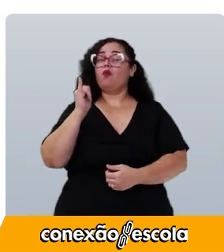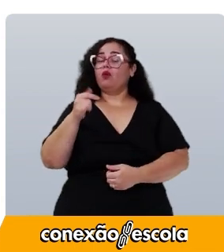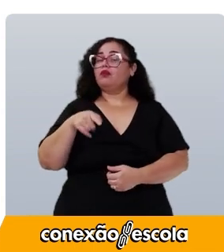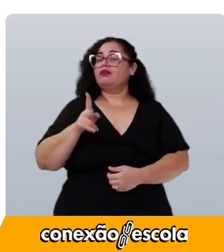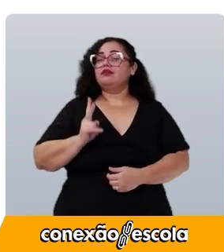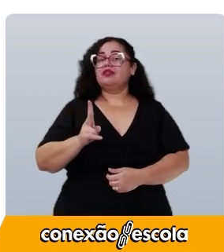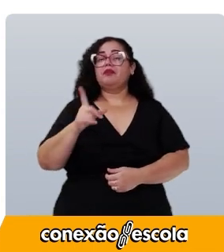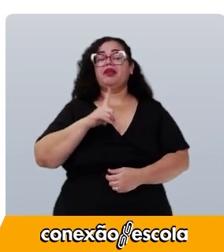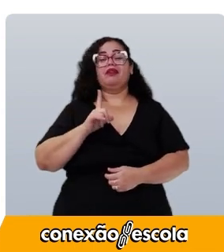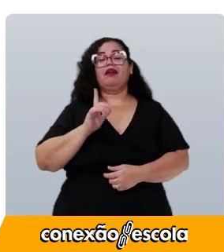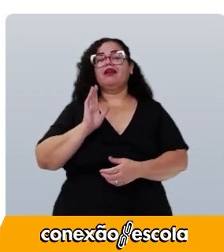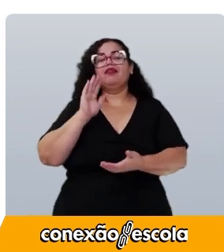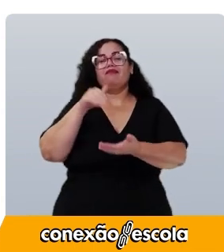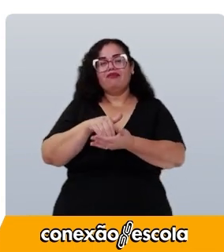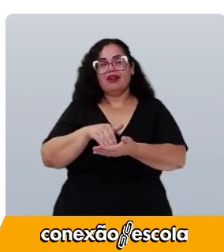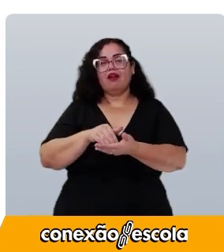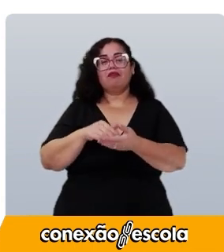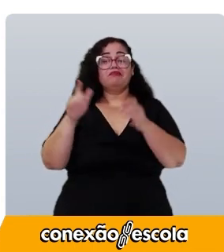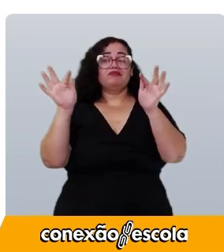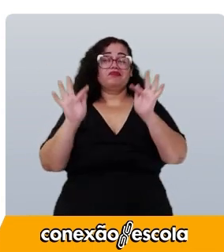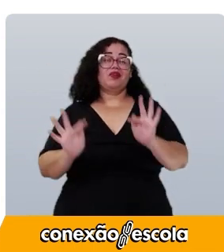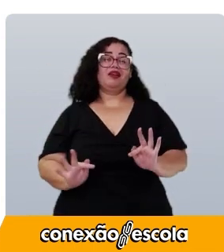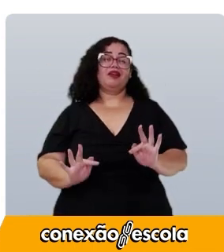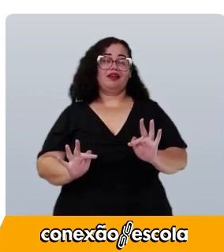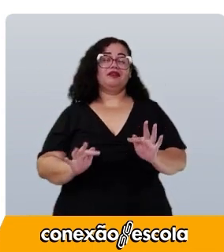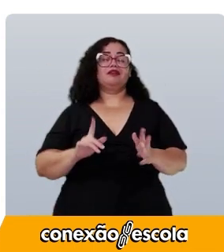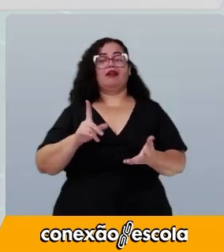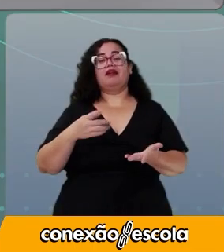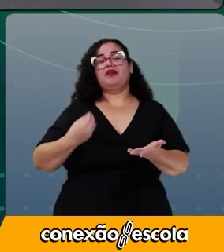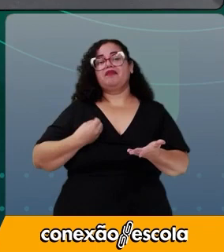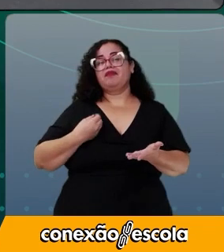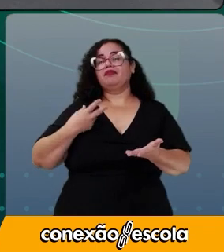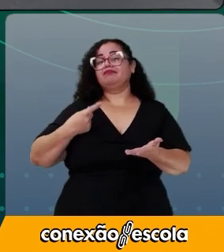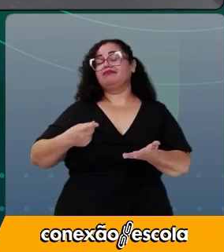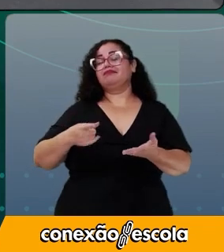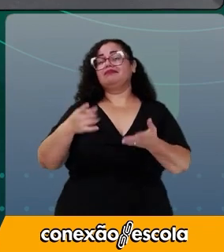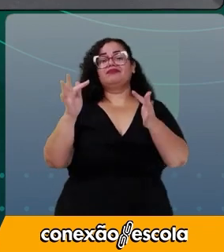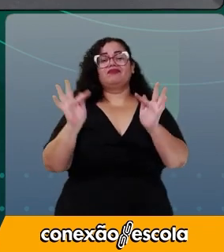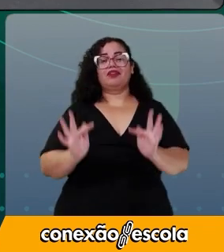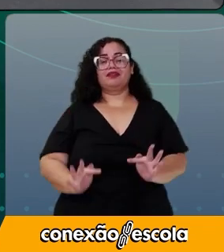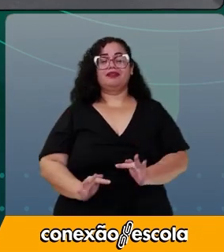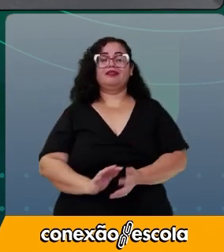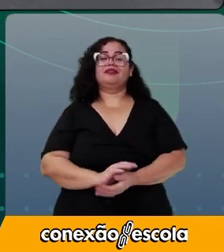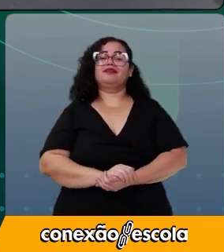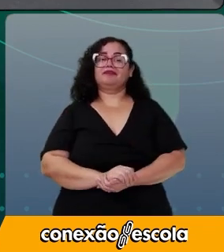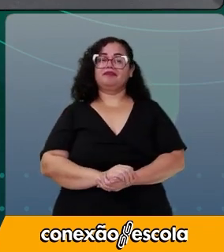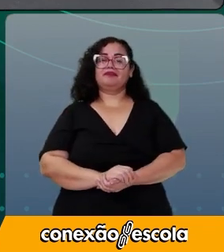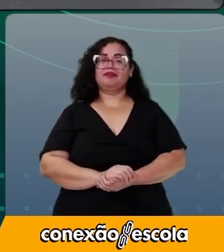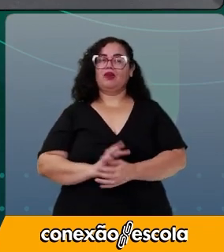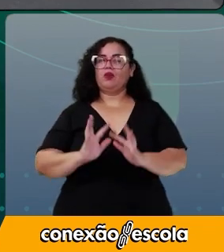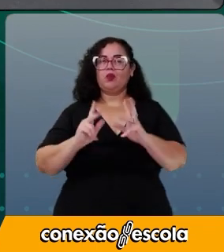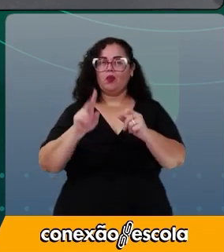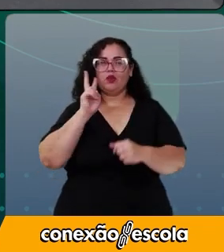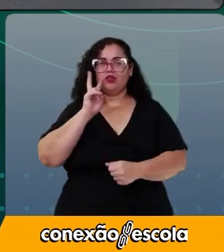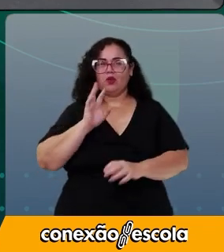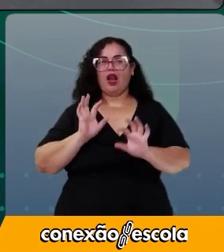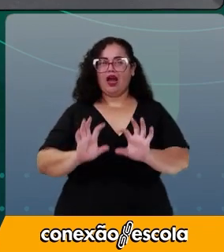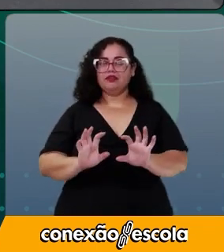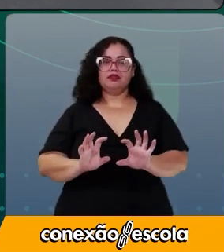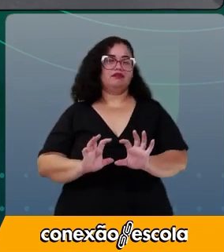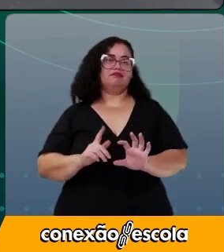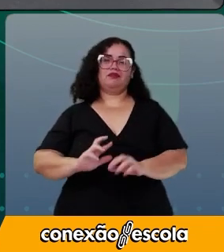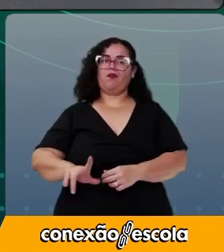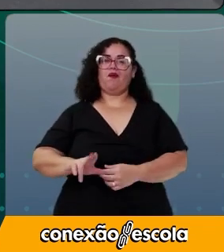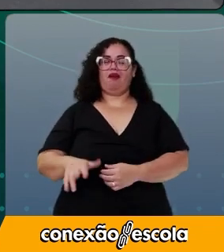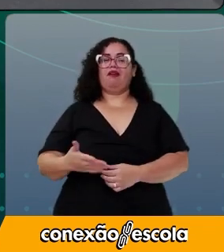sempre terminam com um final feliz. Aquele clássico, e viveram felizes para sempre. Nem toda história é desse jeito.